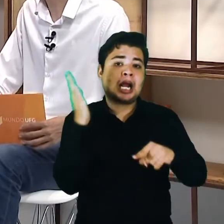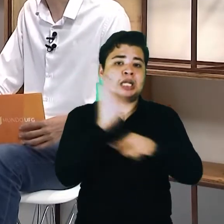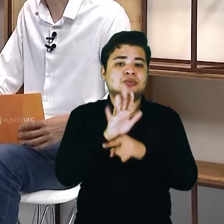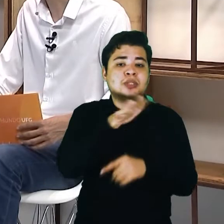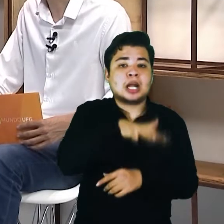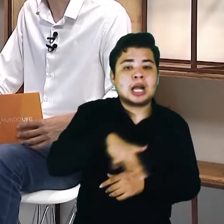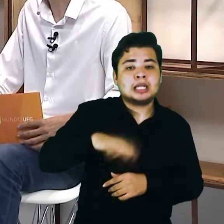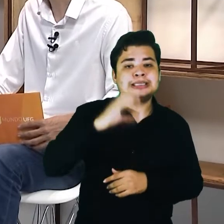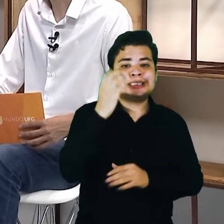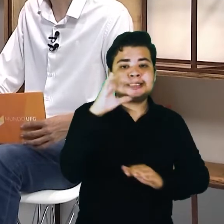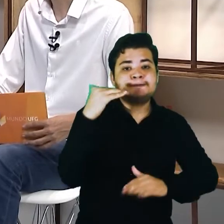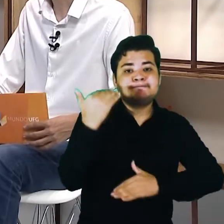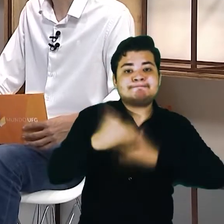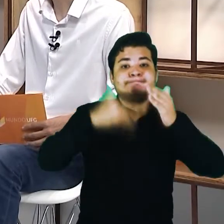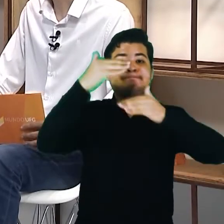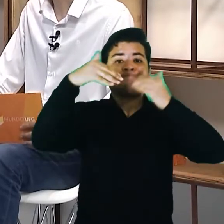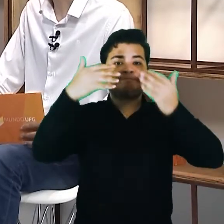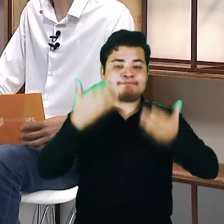desenvolvimento científico?